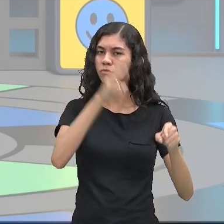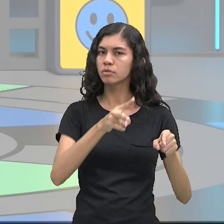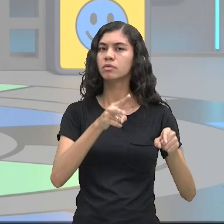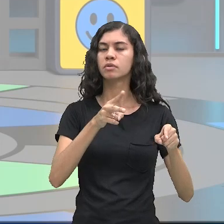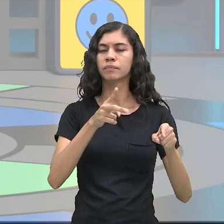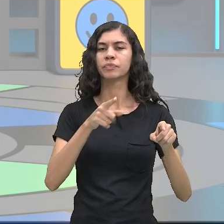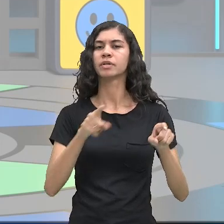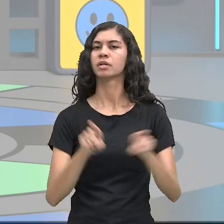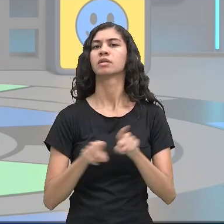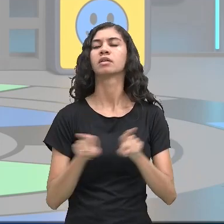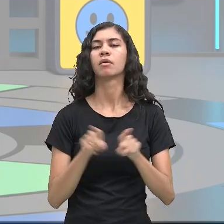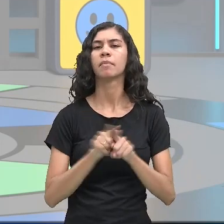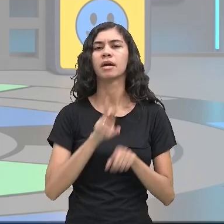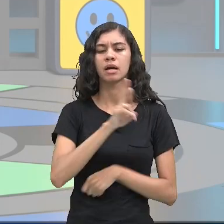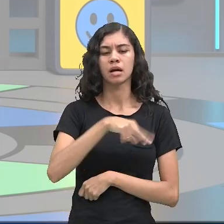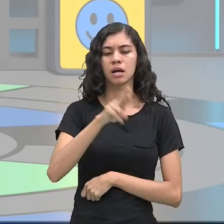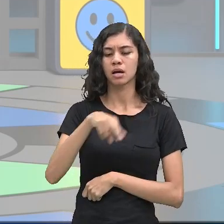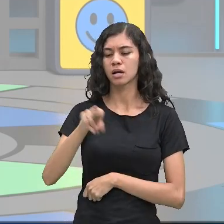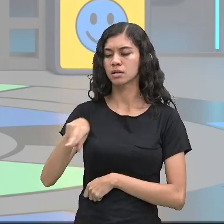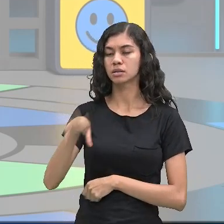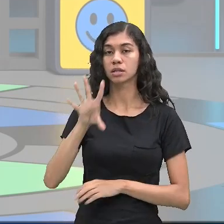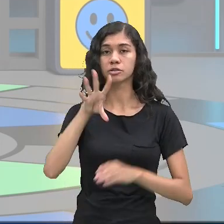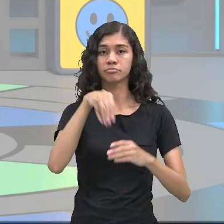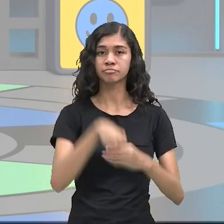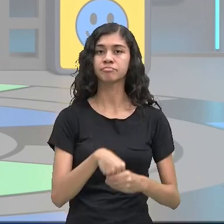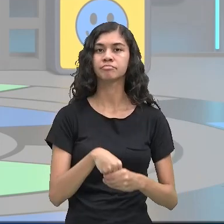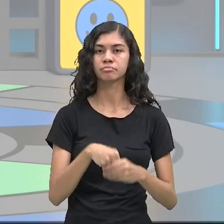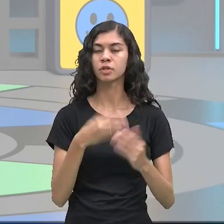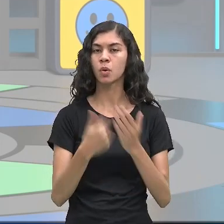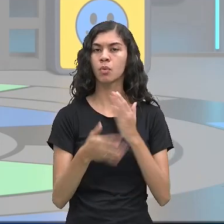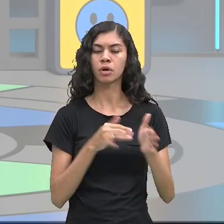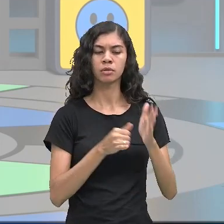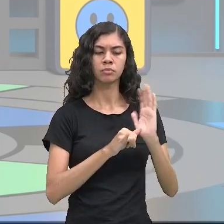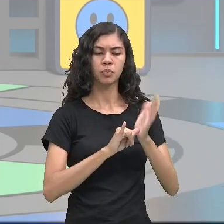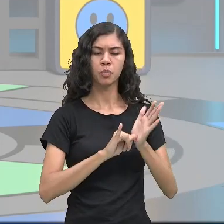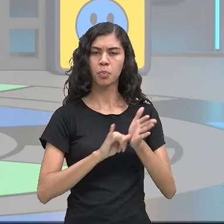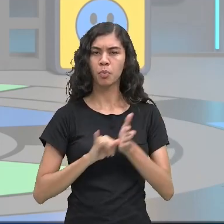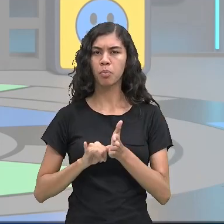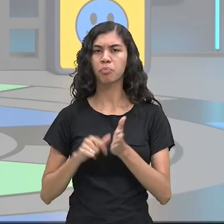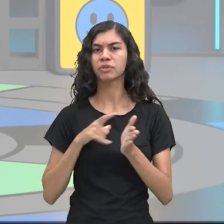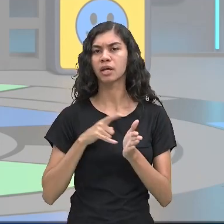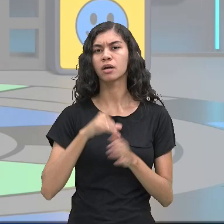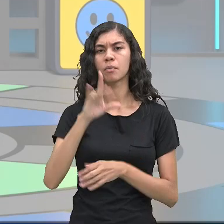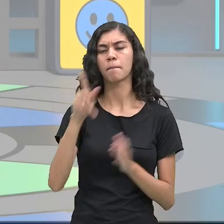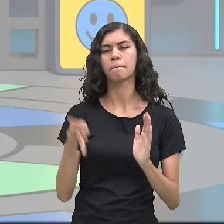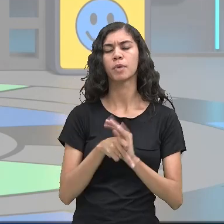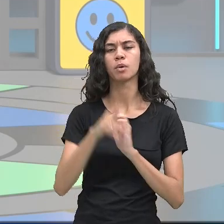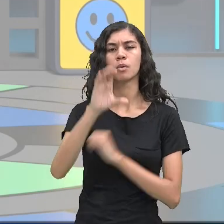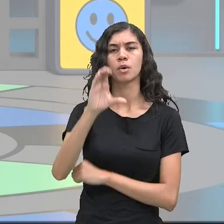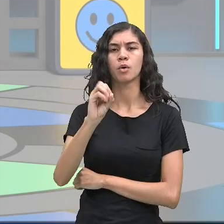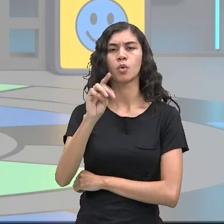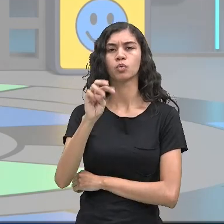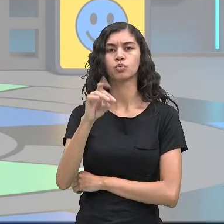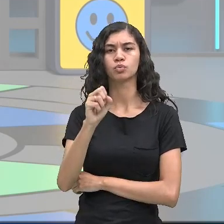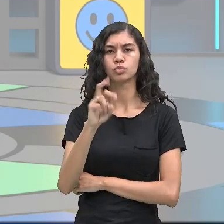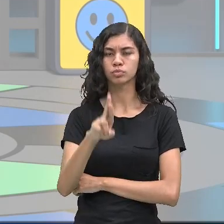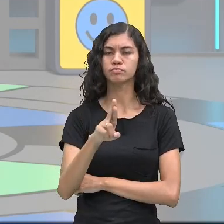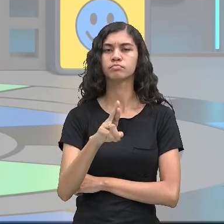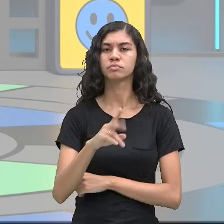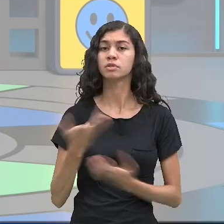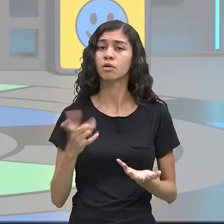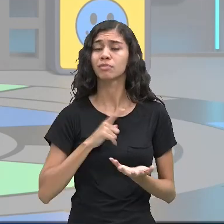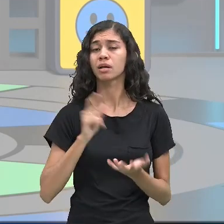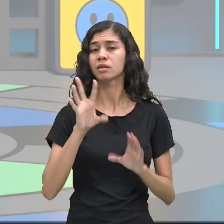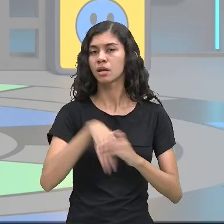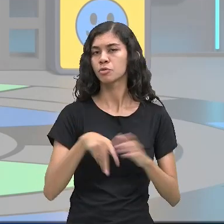resistência interna. Por quê? Porque todo gerador é constituído ali por alguns condutores, né? E esses condutores naturalmente possuem uma resistência,